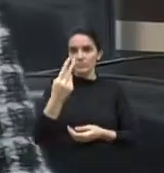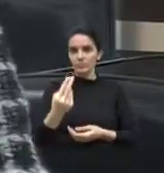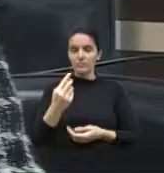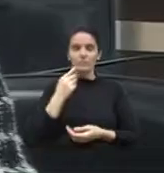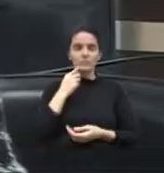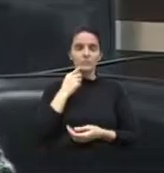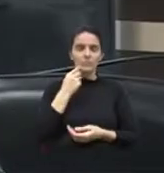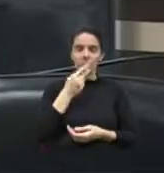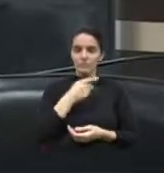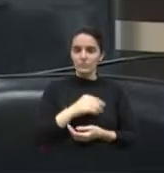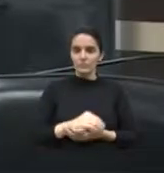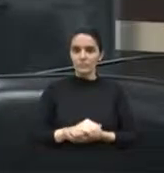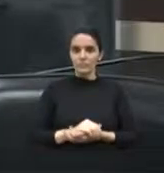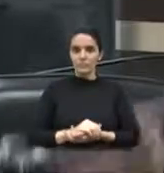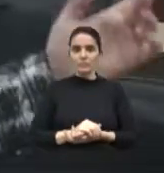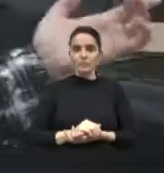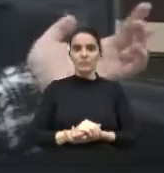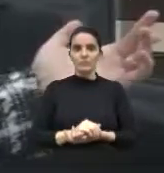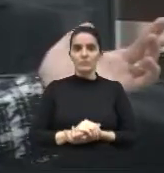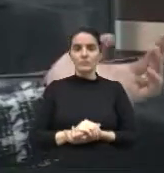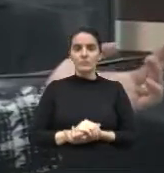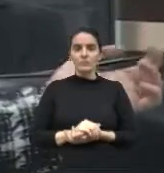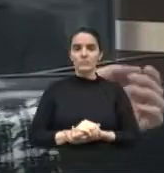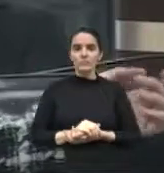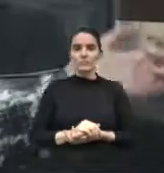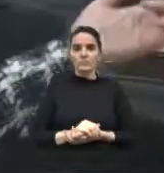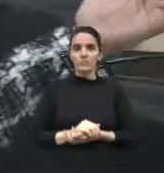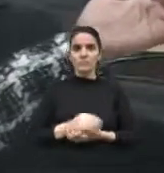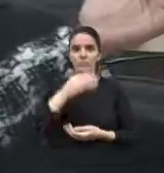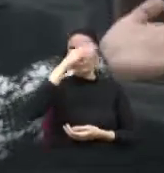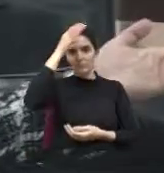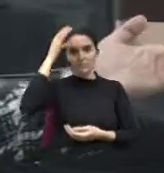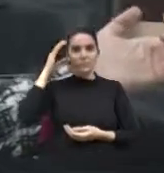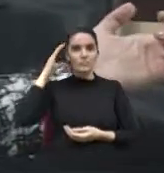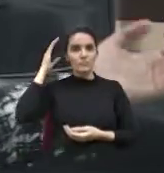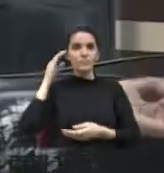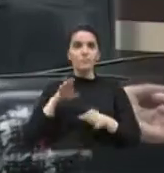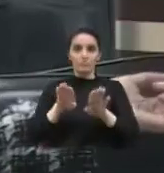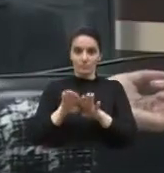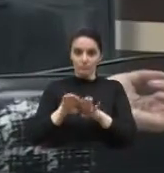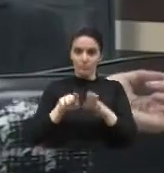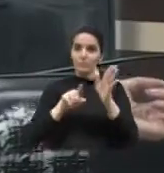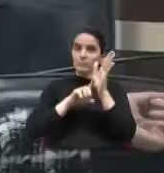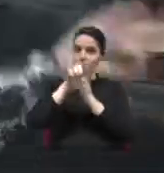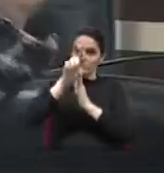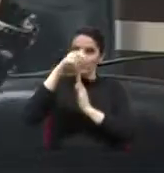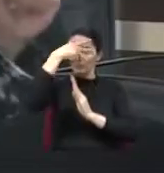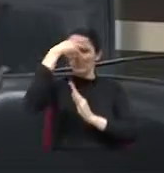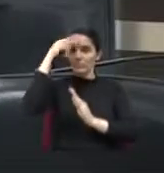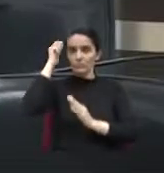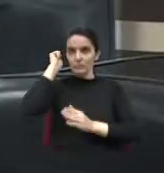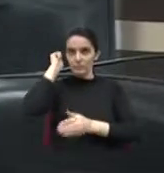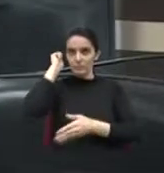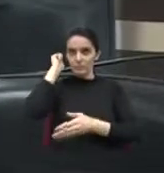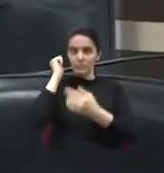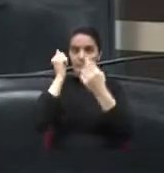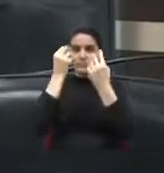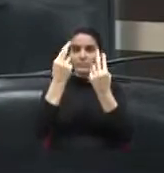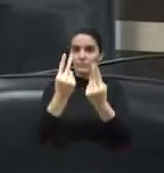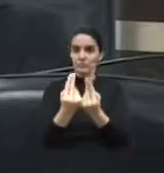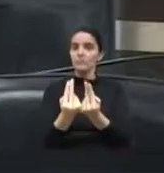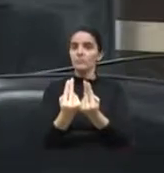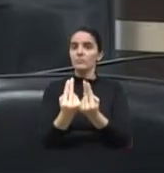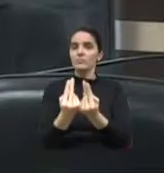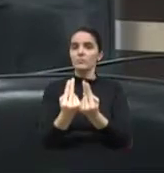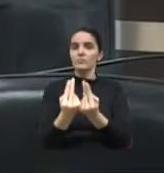comentou agora. Gostaria de contribuir. Também fiz um requerimento nesse mesmo sentido,